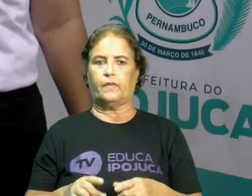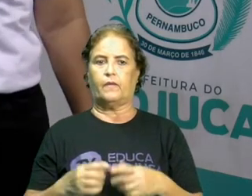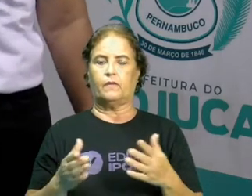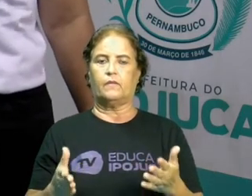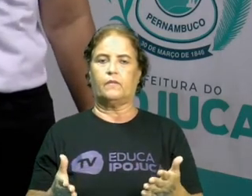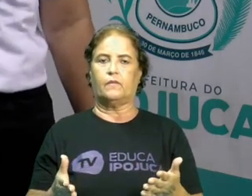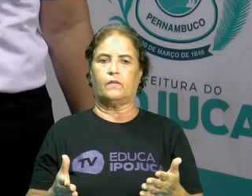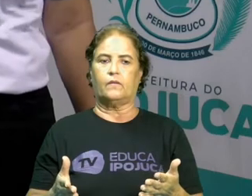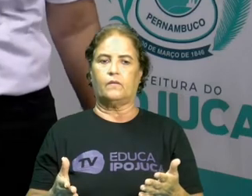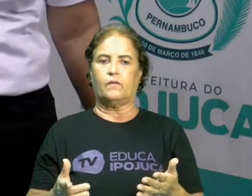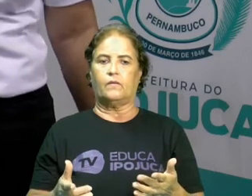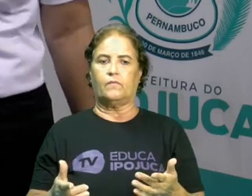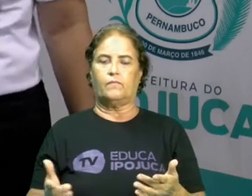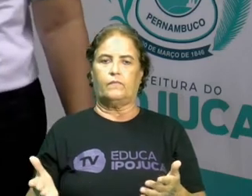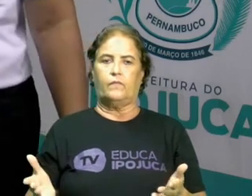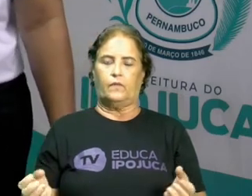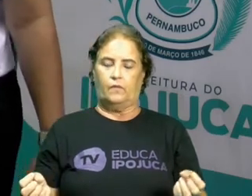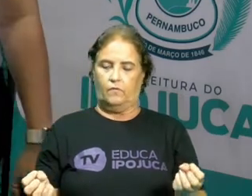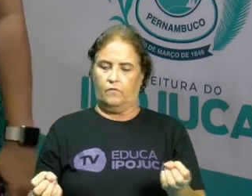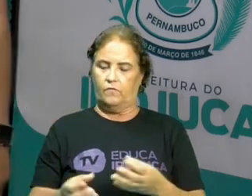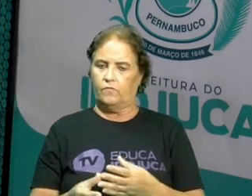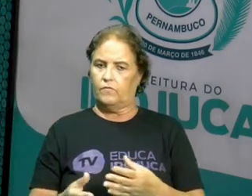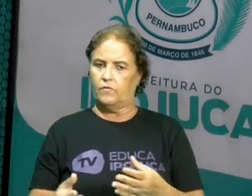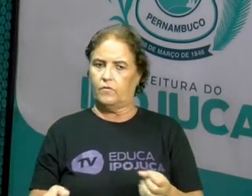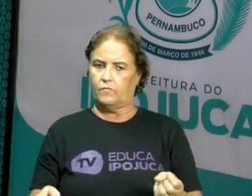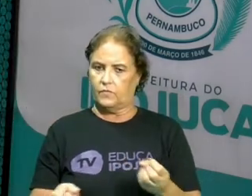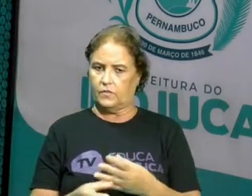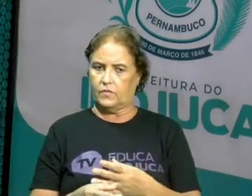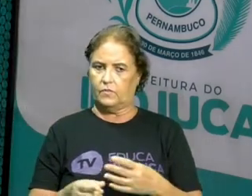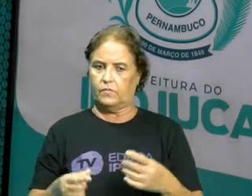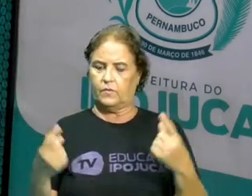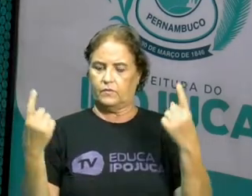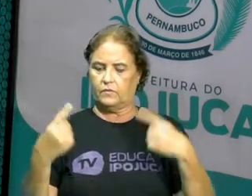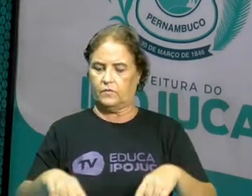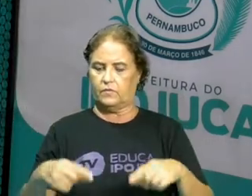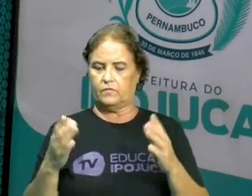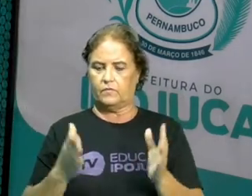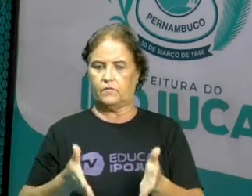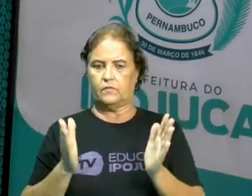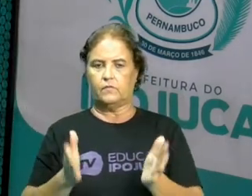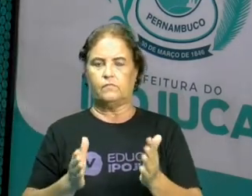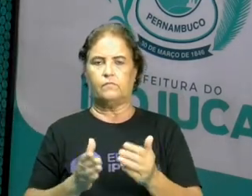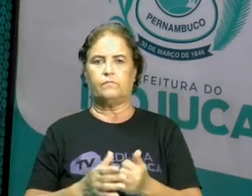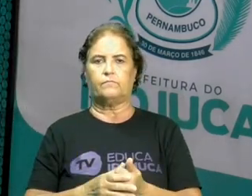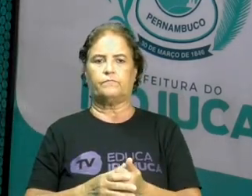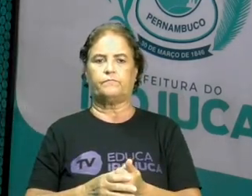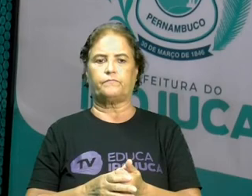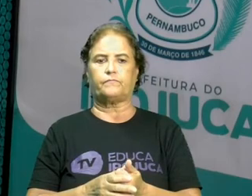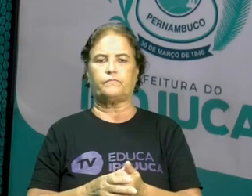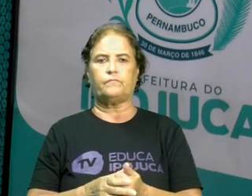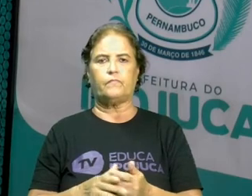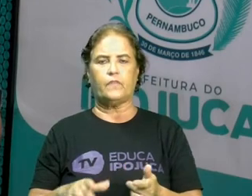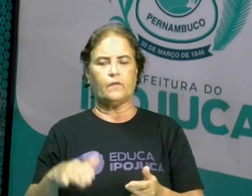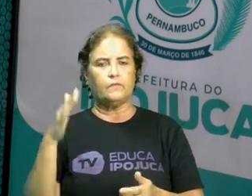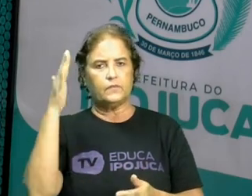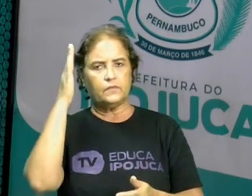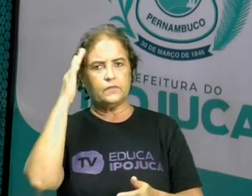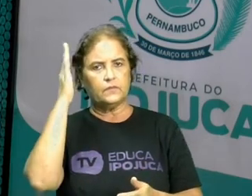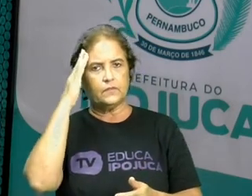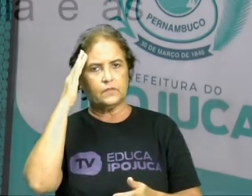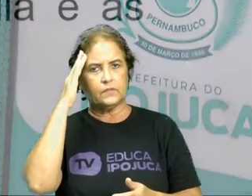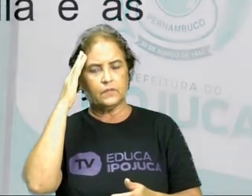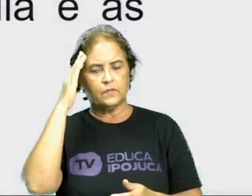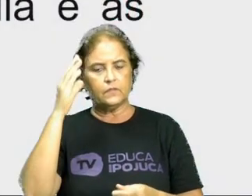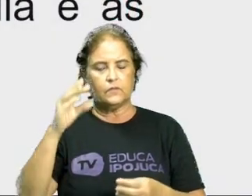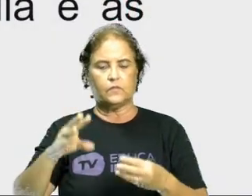Então, vamos lá. Vamos fechar nossa aula com o nosso desafio de hoje. Então, vocês entenderam o que são misturas